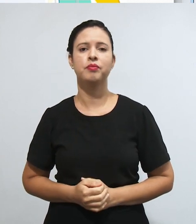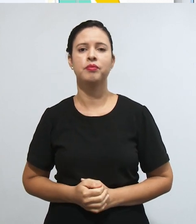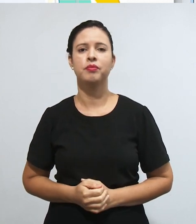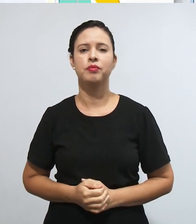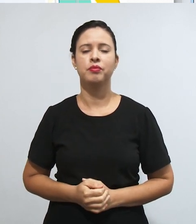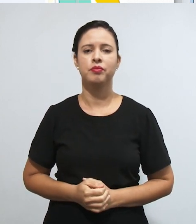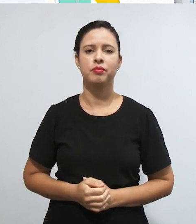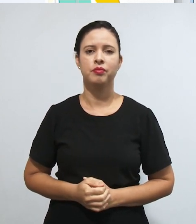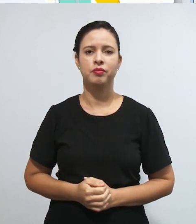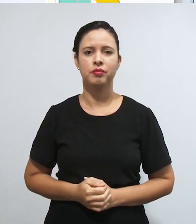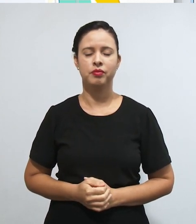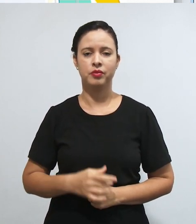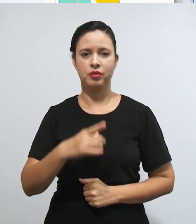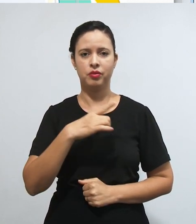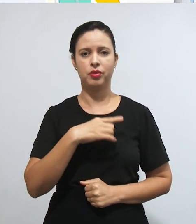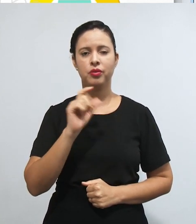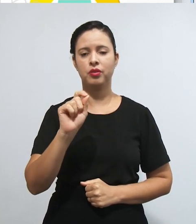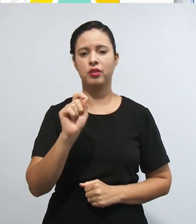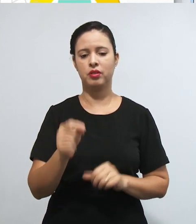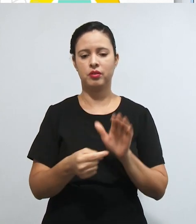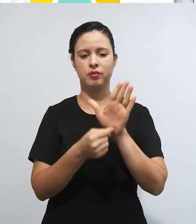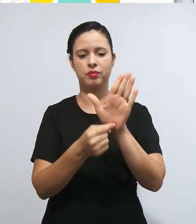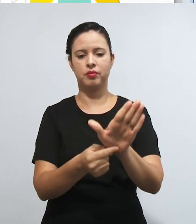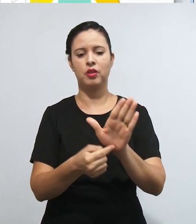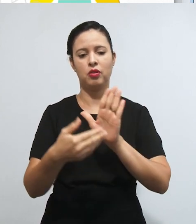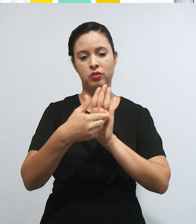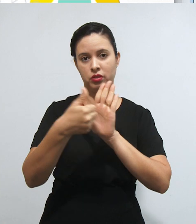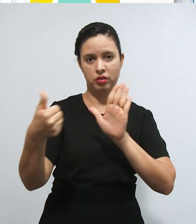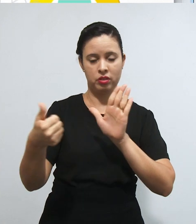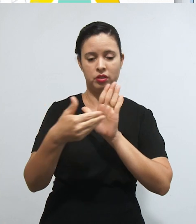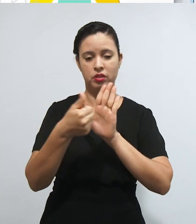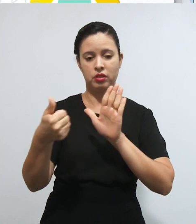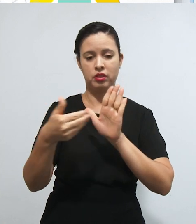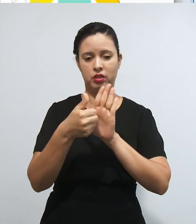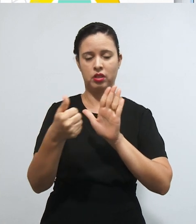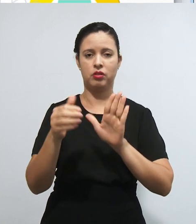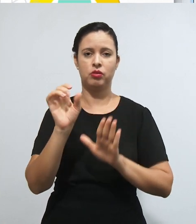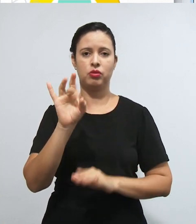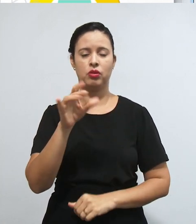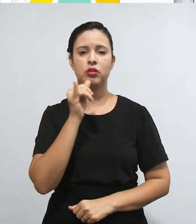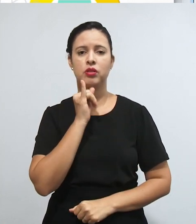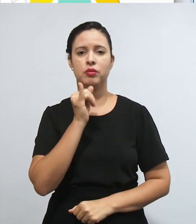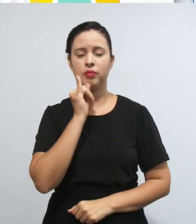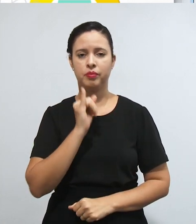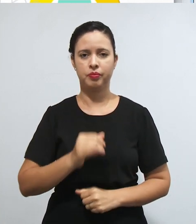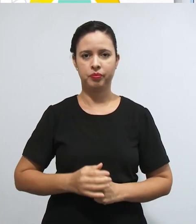vou até aqui tirar ele aqui só foi de exemplo mesmo, tá?